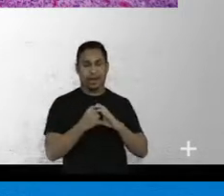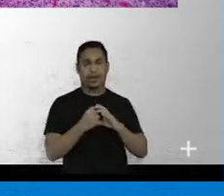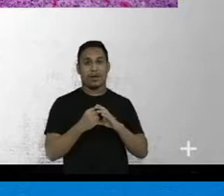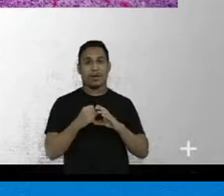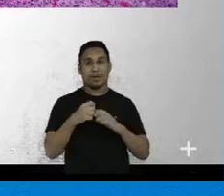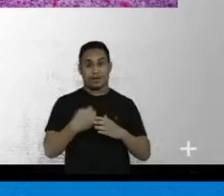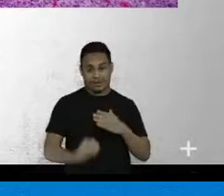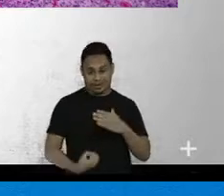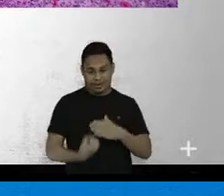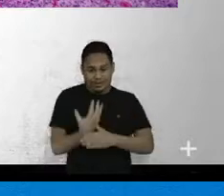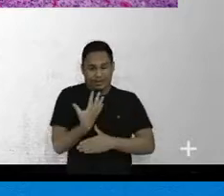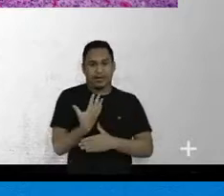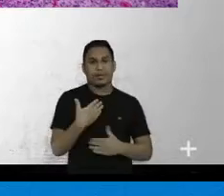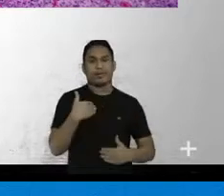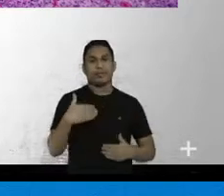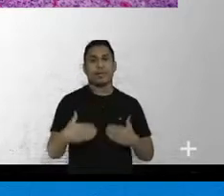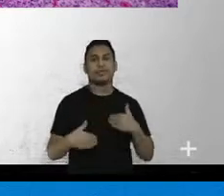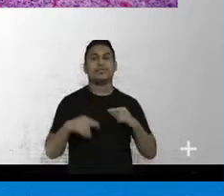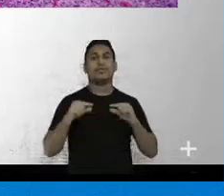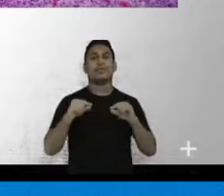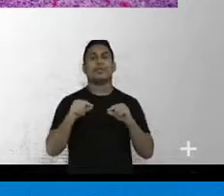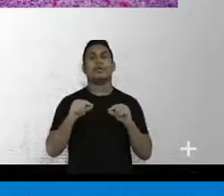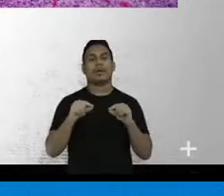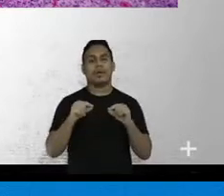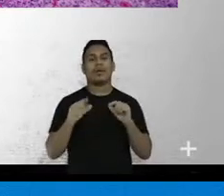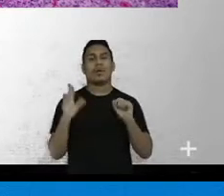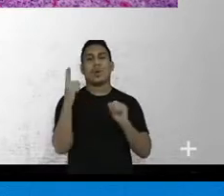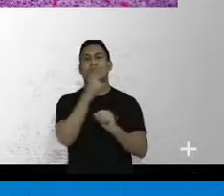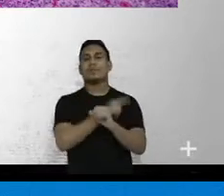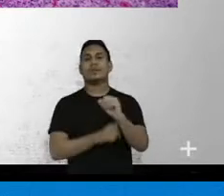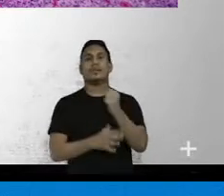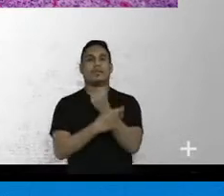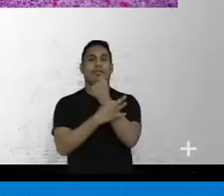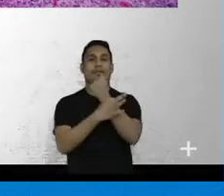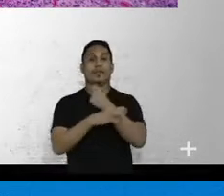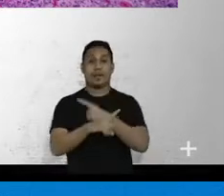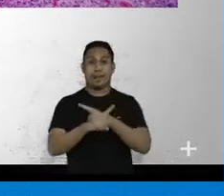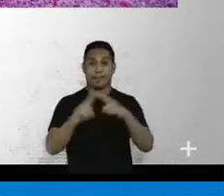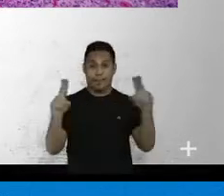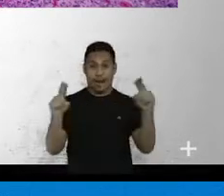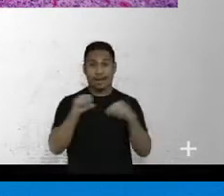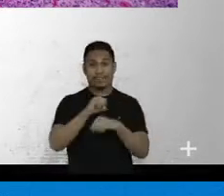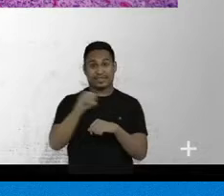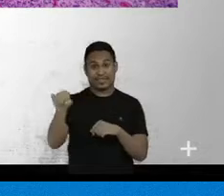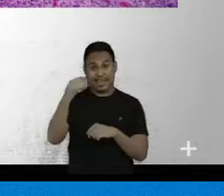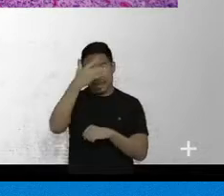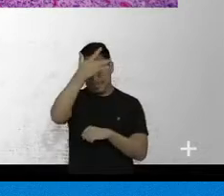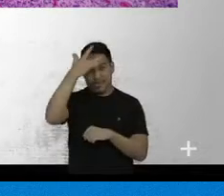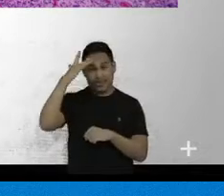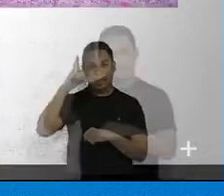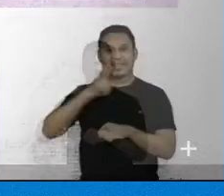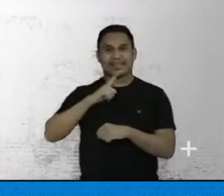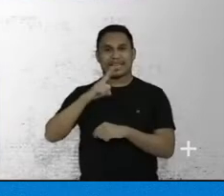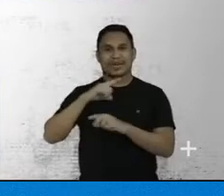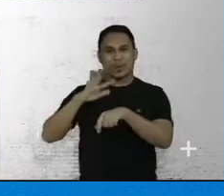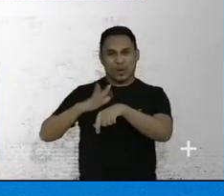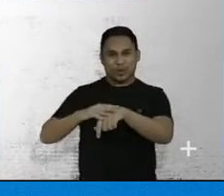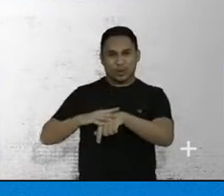nos defender. Mas quando a pessoa tem uma doença autoimune, ela produz